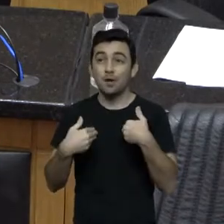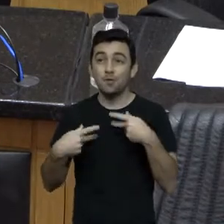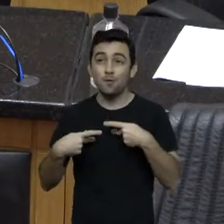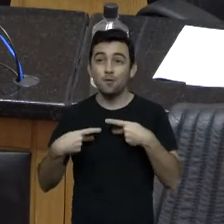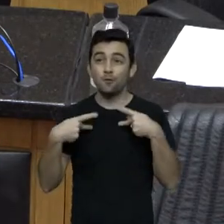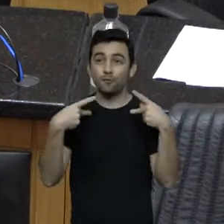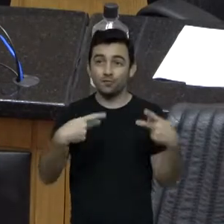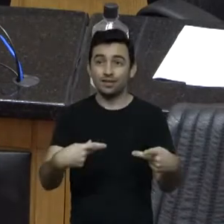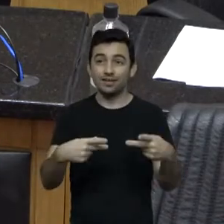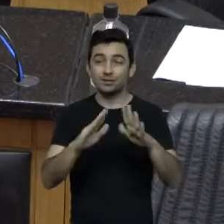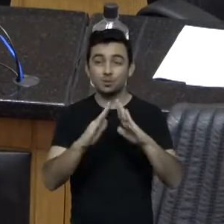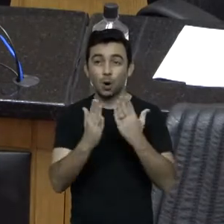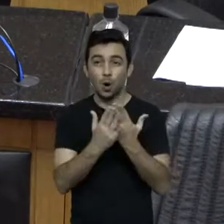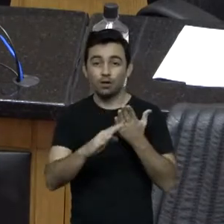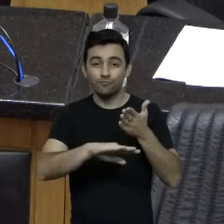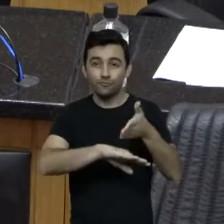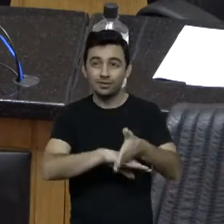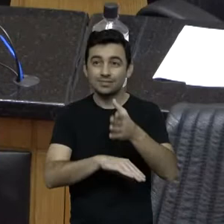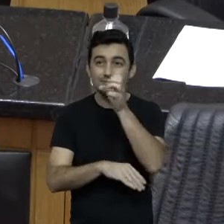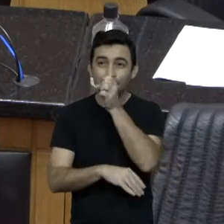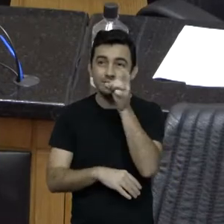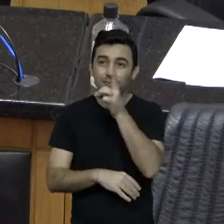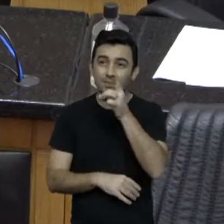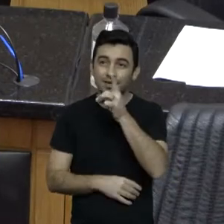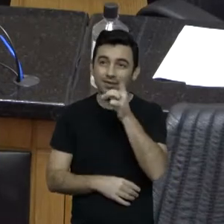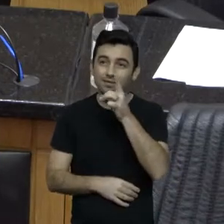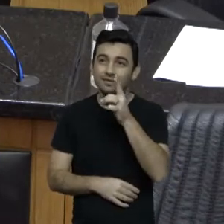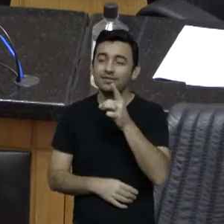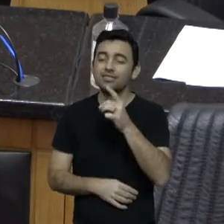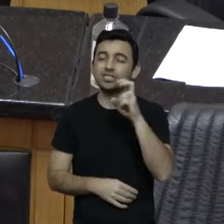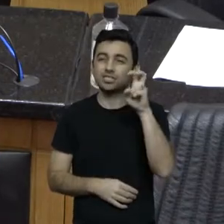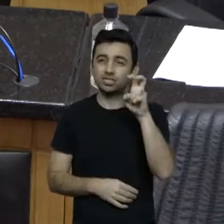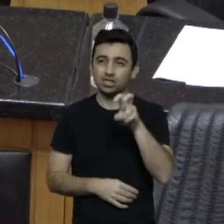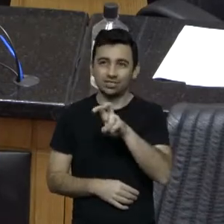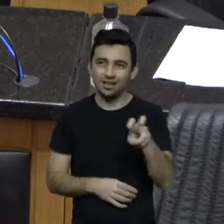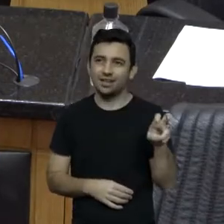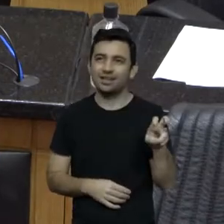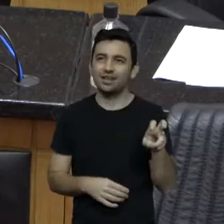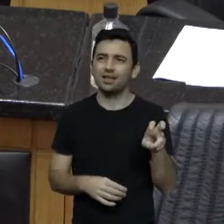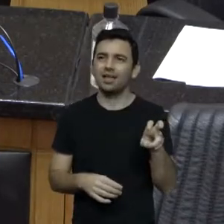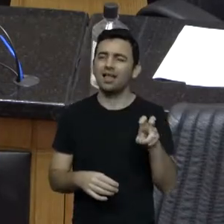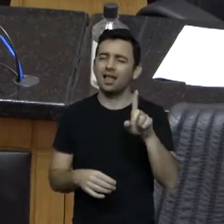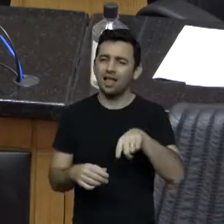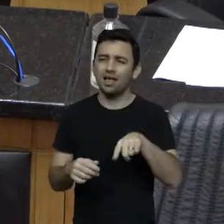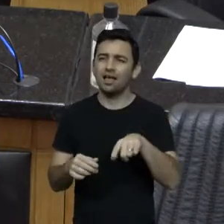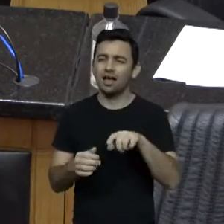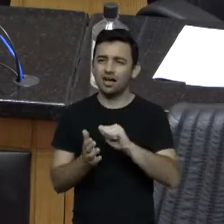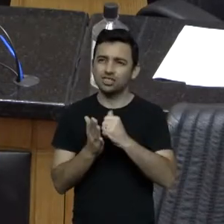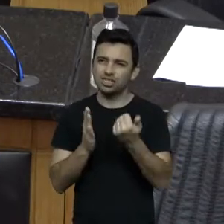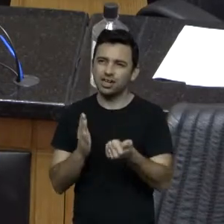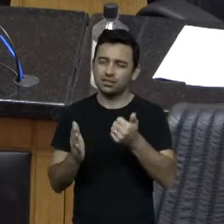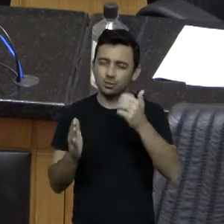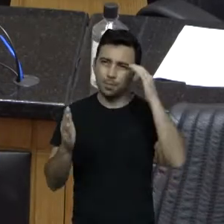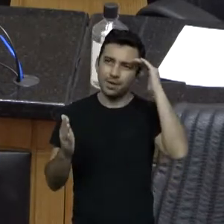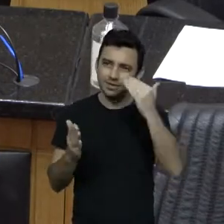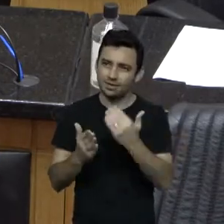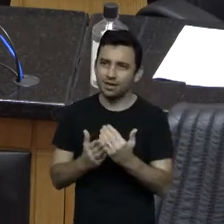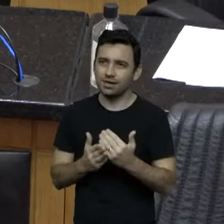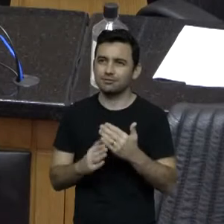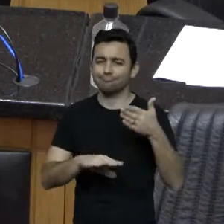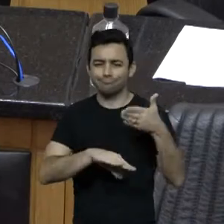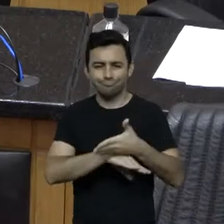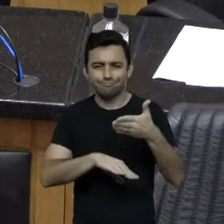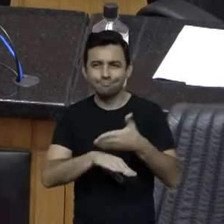aí no mais cola no sábado de manhã estava lá em Xanxerê não é para fazer agenda da região também participamos muito bacana